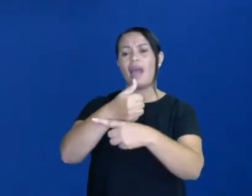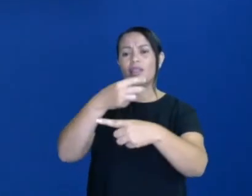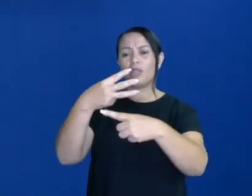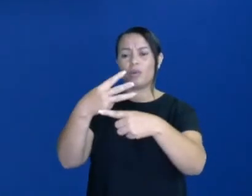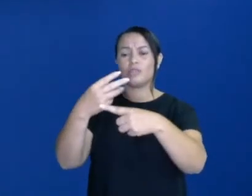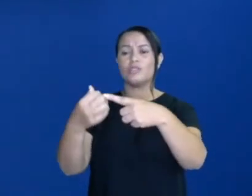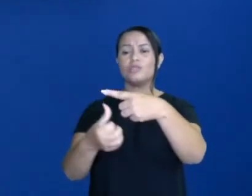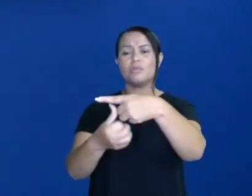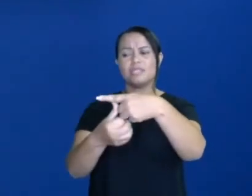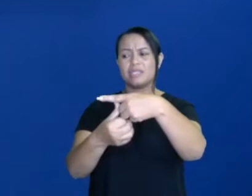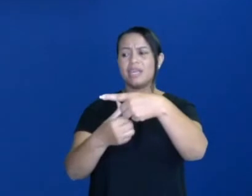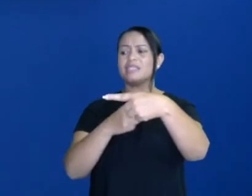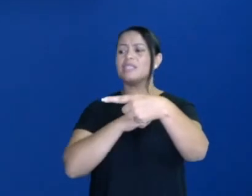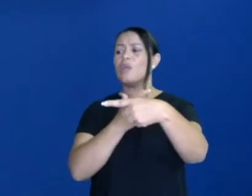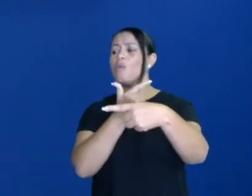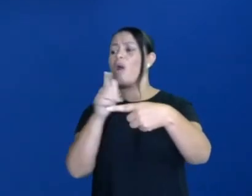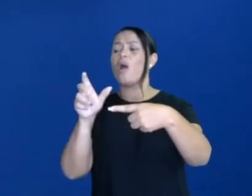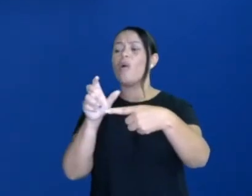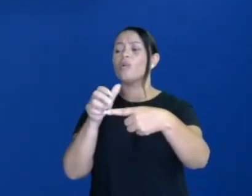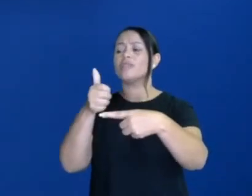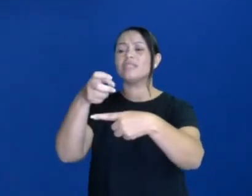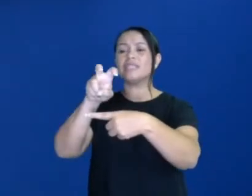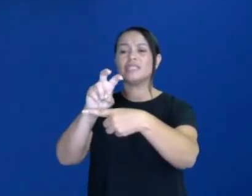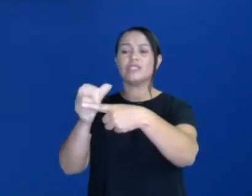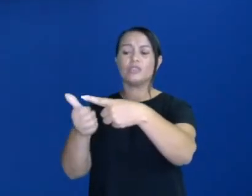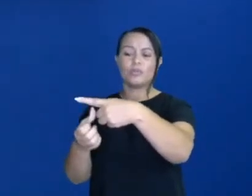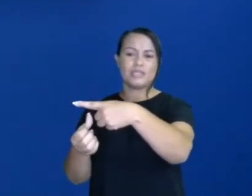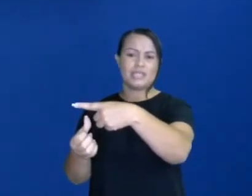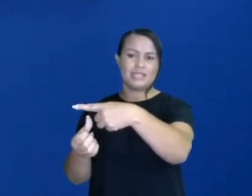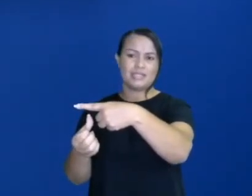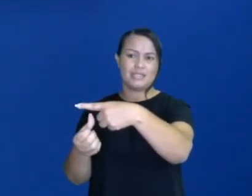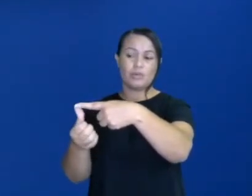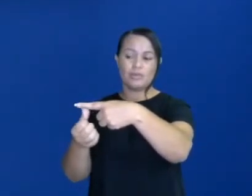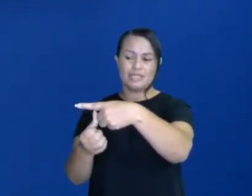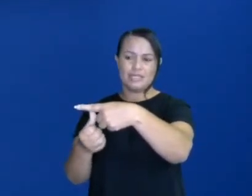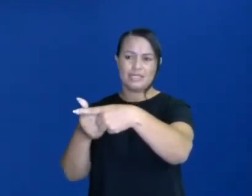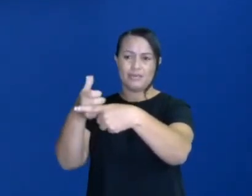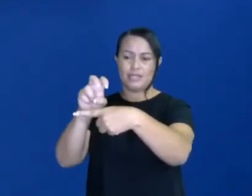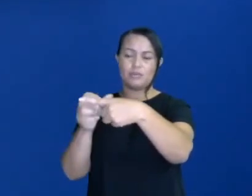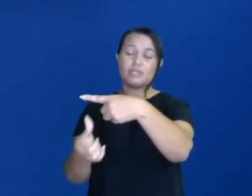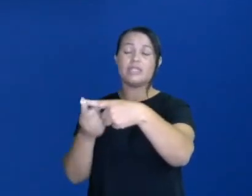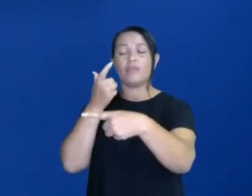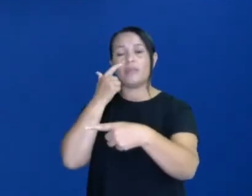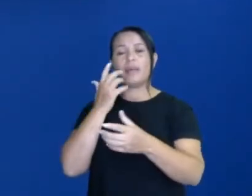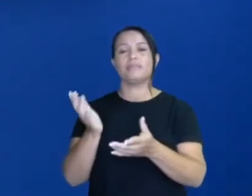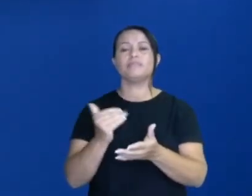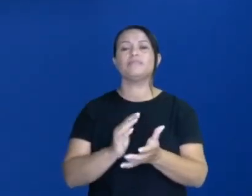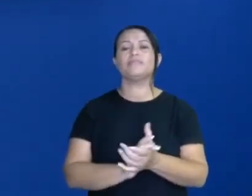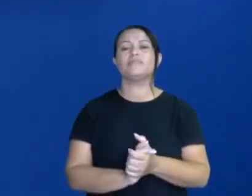6 e tenho a minha outra fração 15 sobre 6, ok? Então, vamos lá.